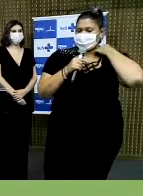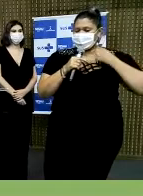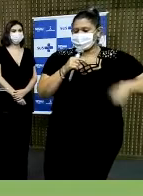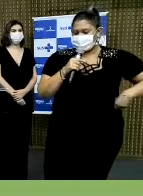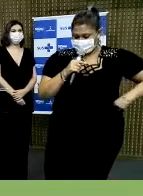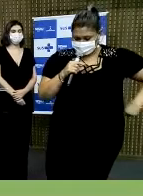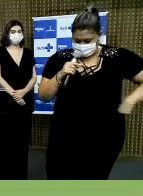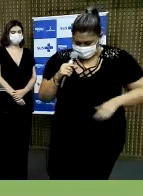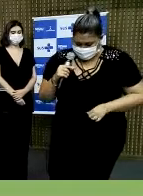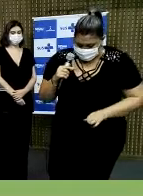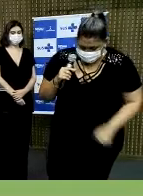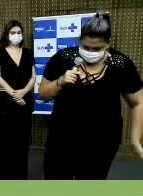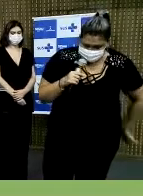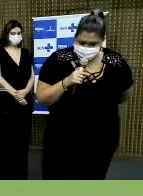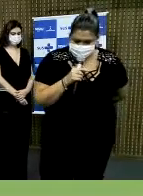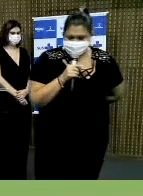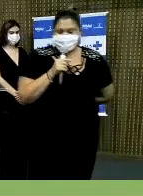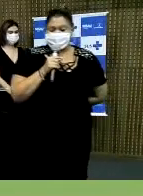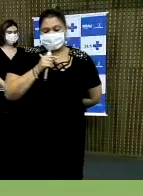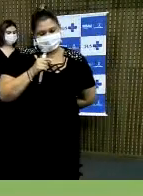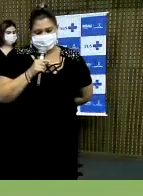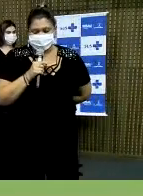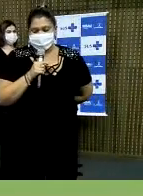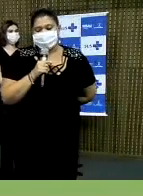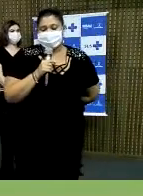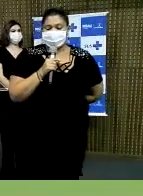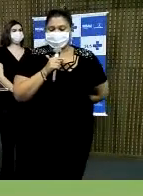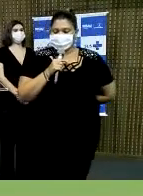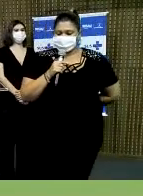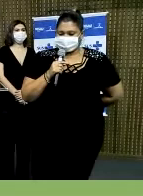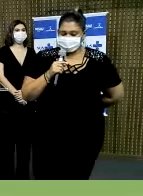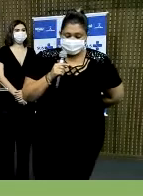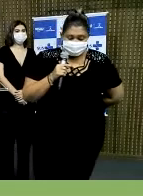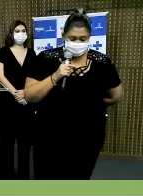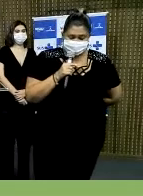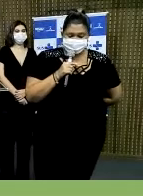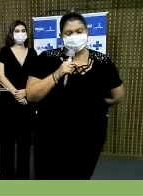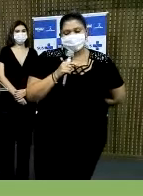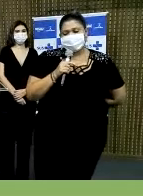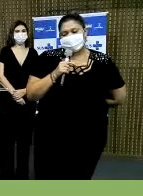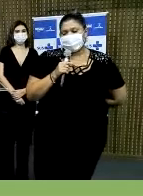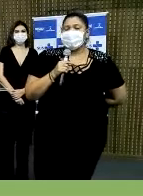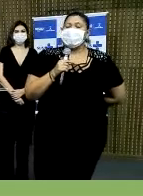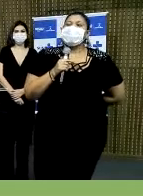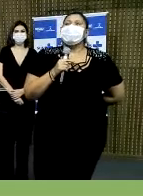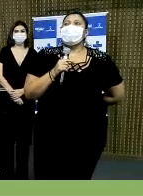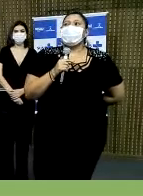Balanço da ouvidoria. Bom, por parâmetro, esse ano, as reclamações foram